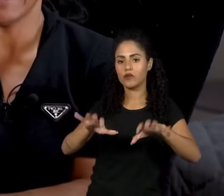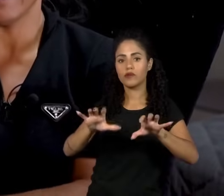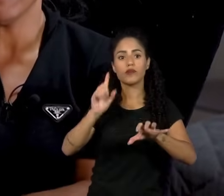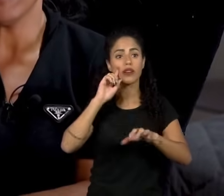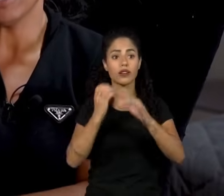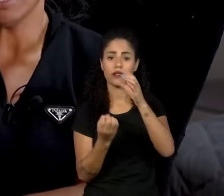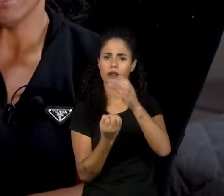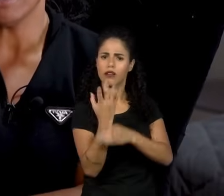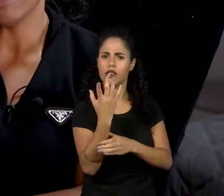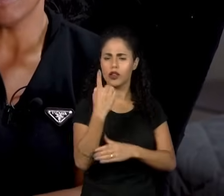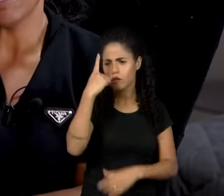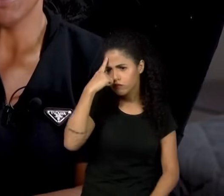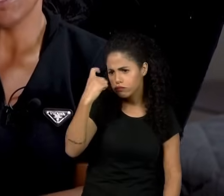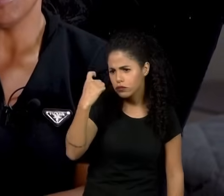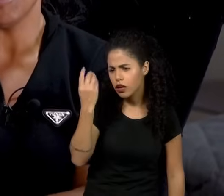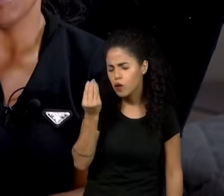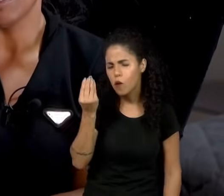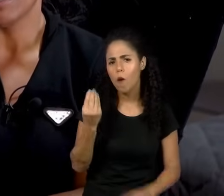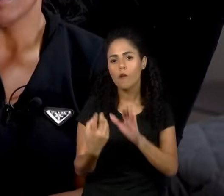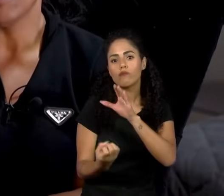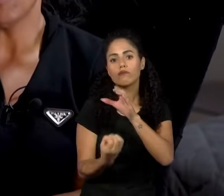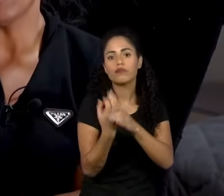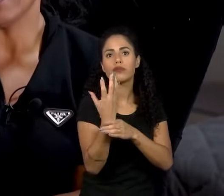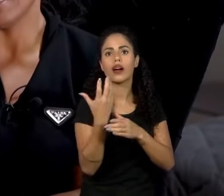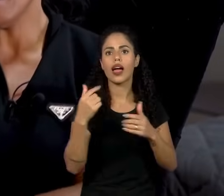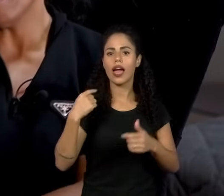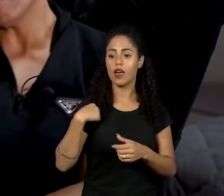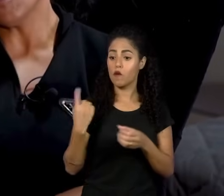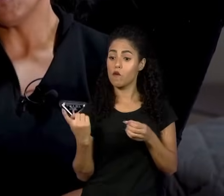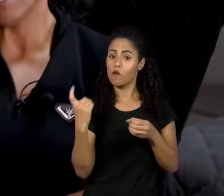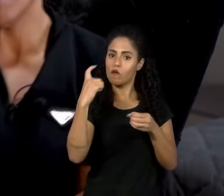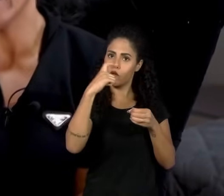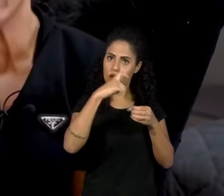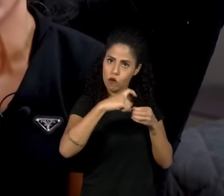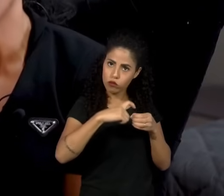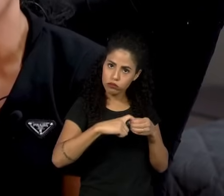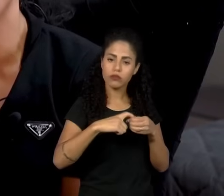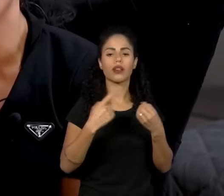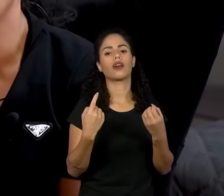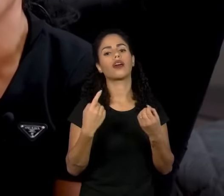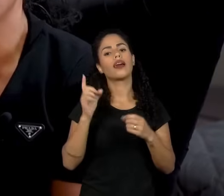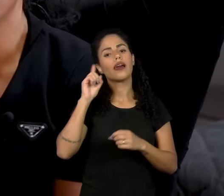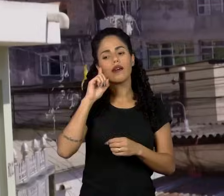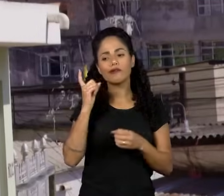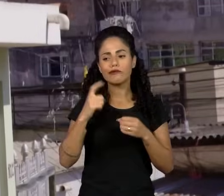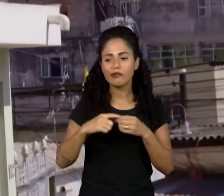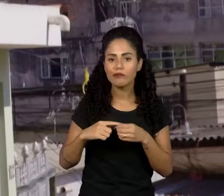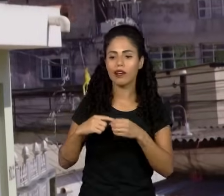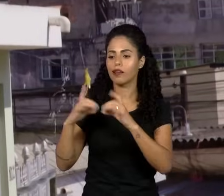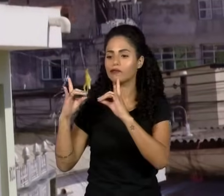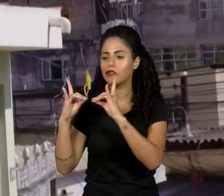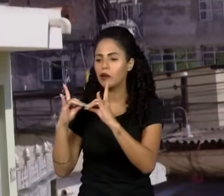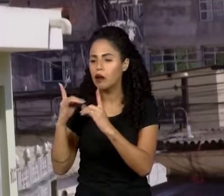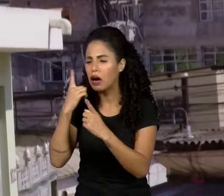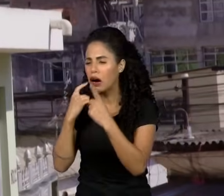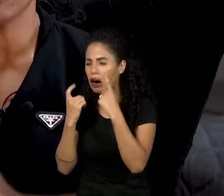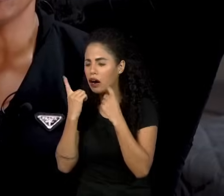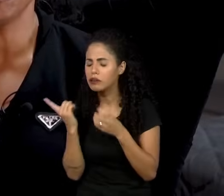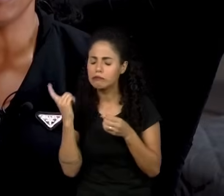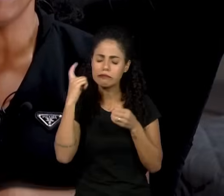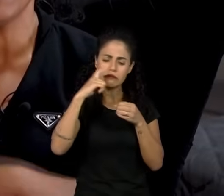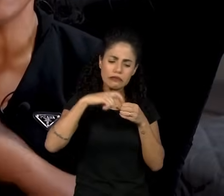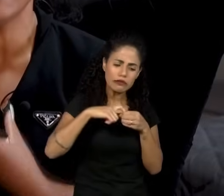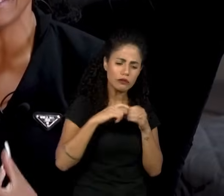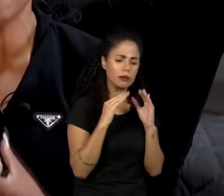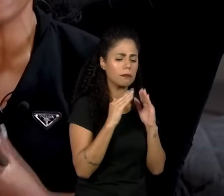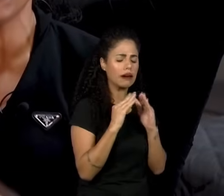essa ideia foi quando eu voltei do dia que o Kevin faleceu, eu voltei para casa. E aí eu falei, poxa, a gente